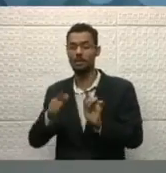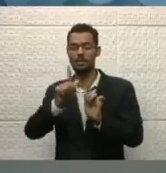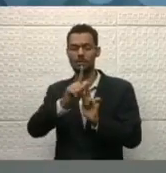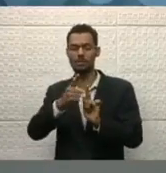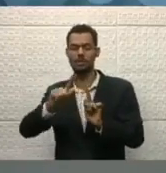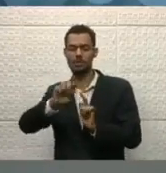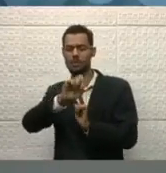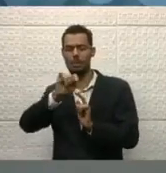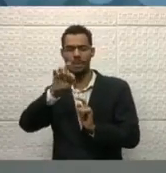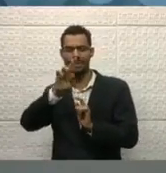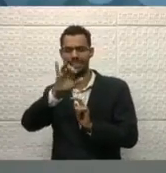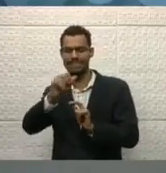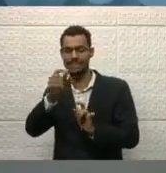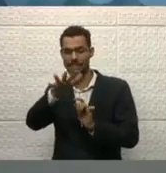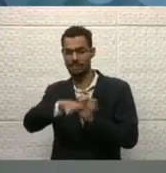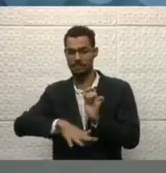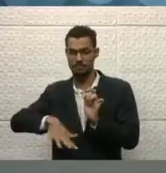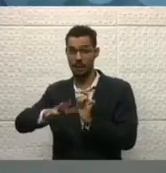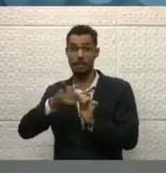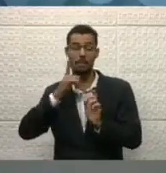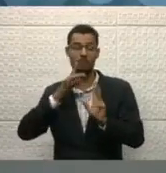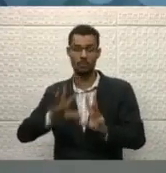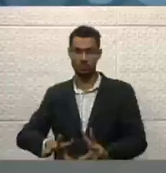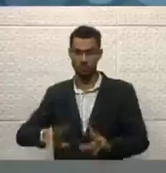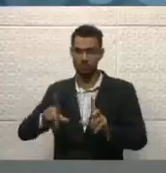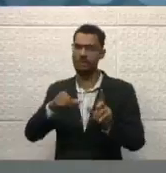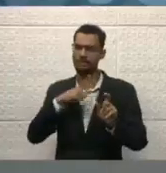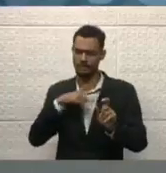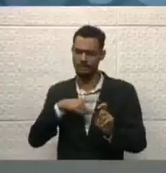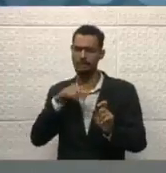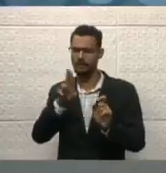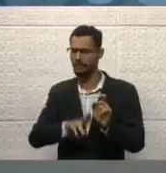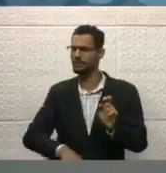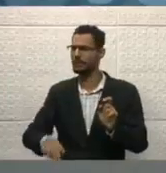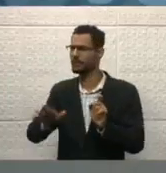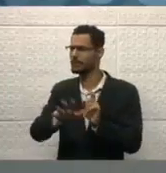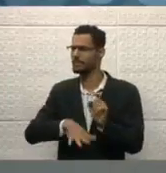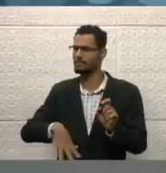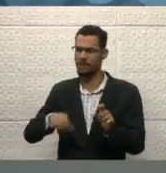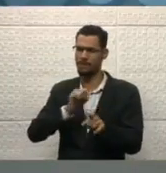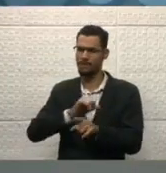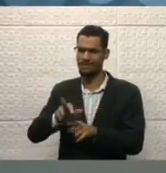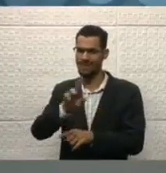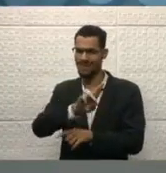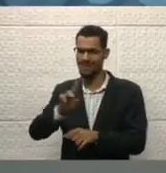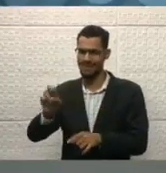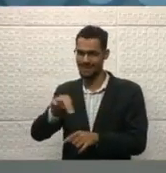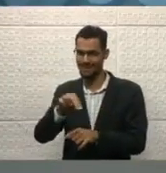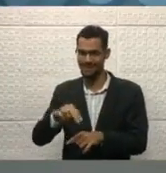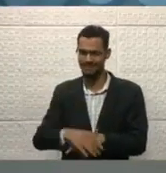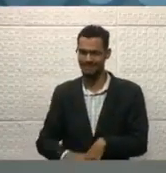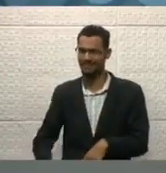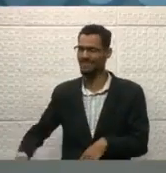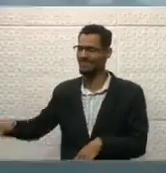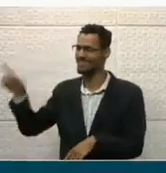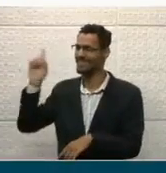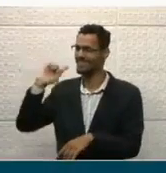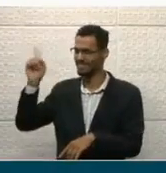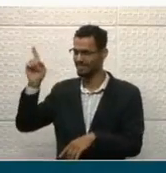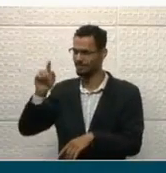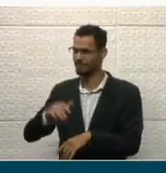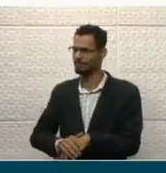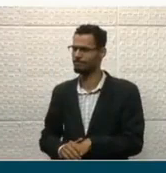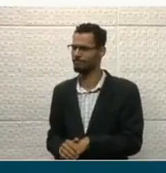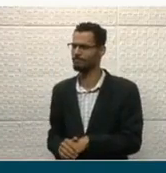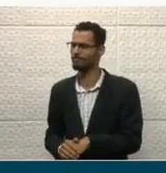geométrica para esses espaços. Então, em geral, iremos trabalhar com o espaço na forma Rn. Então, vamos ao quadro